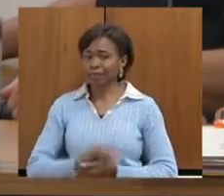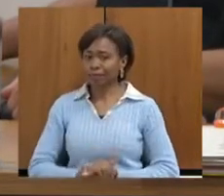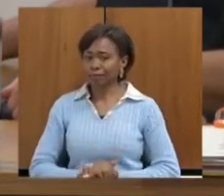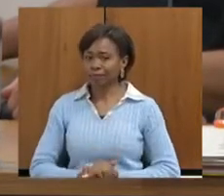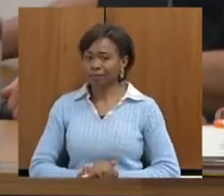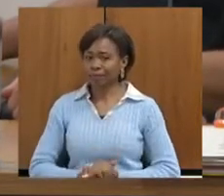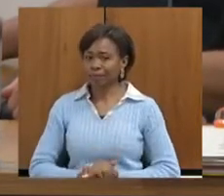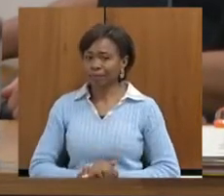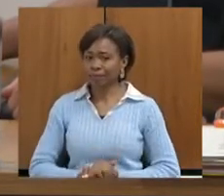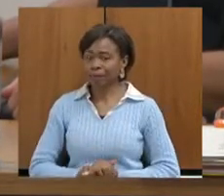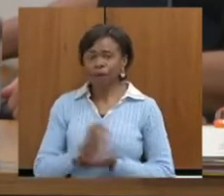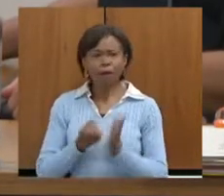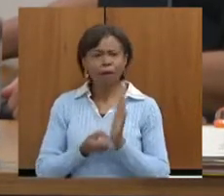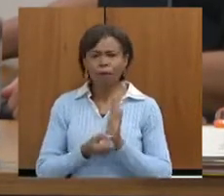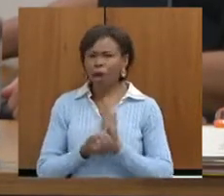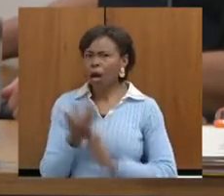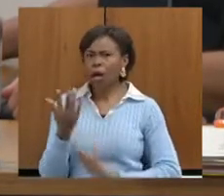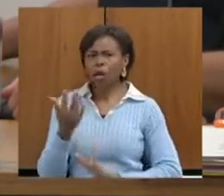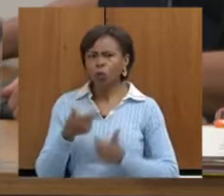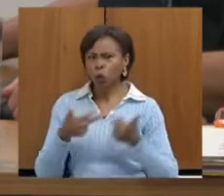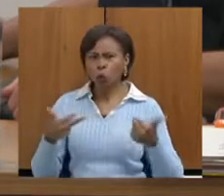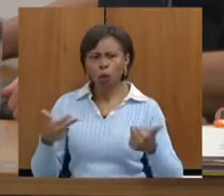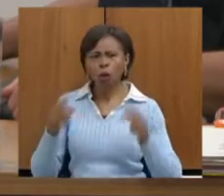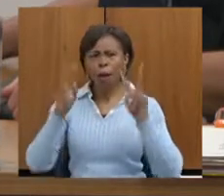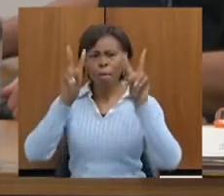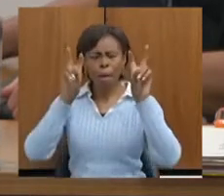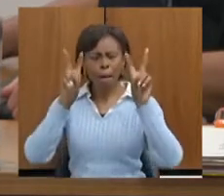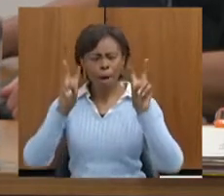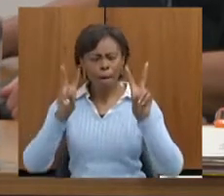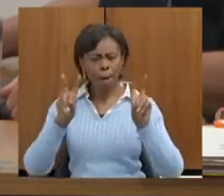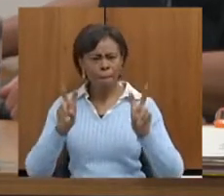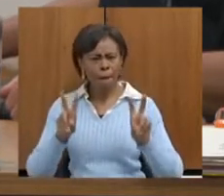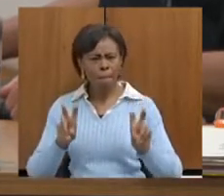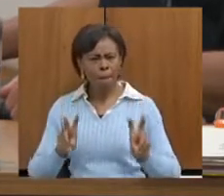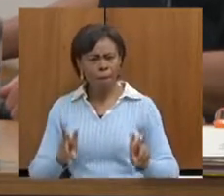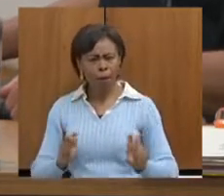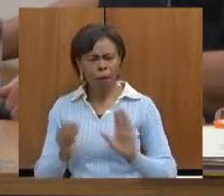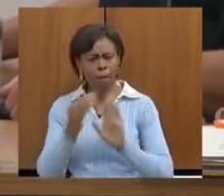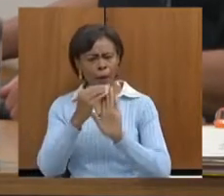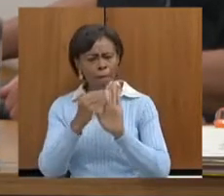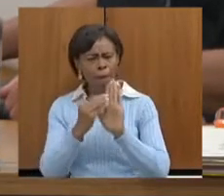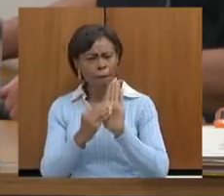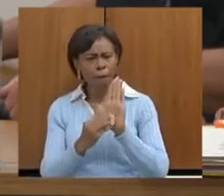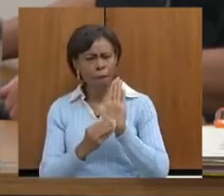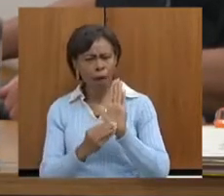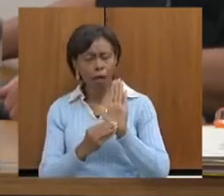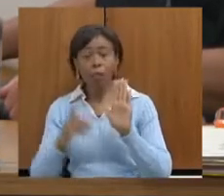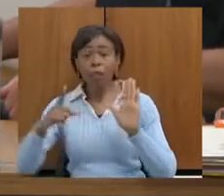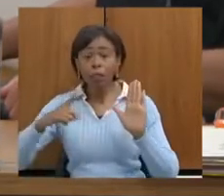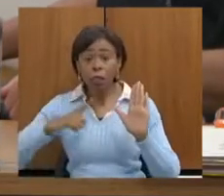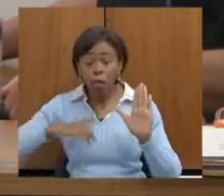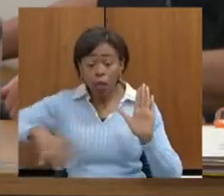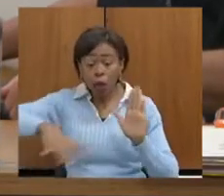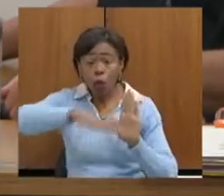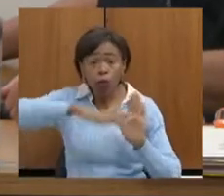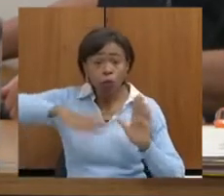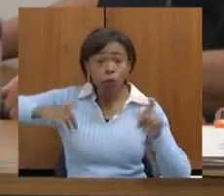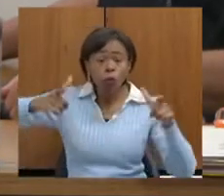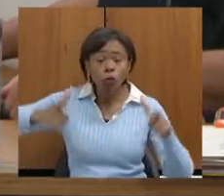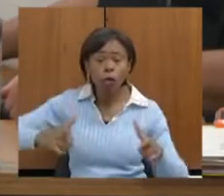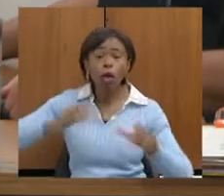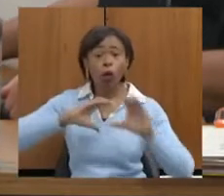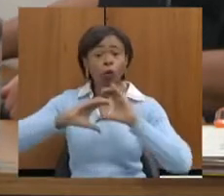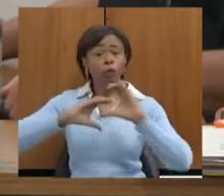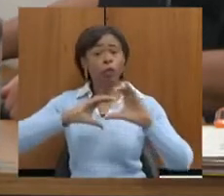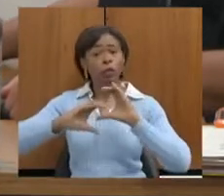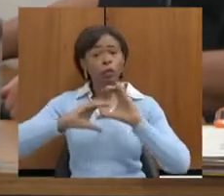colocam e várias coisas que eu coloco que às vezes tem um espaço de comunicação né ou muitas coisas